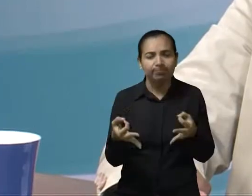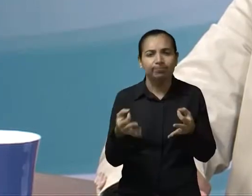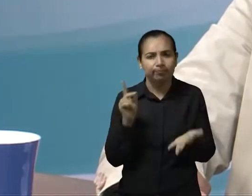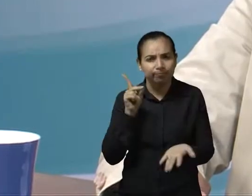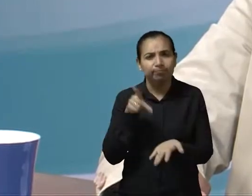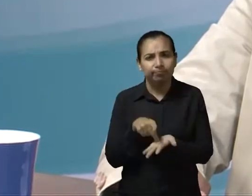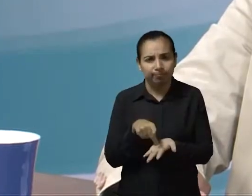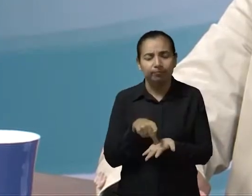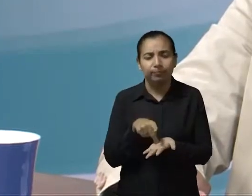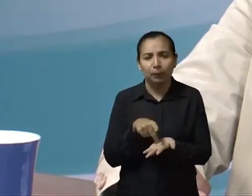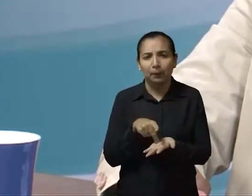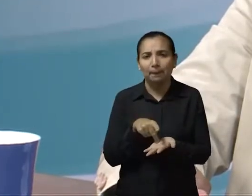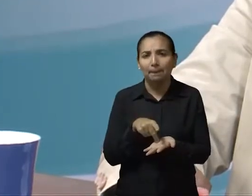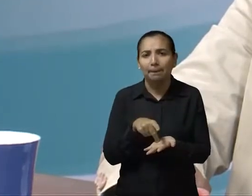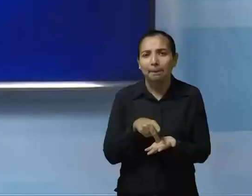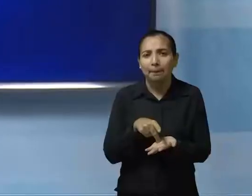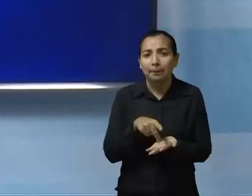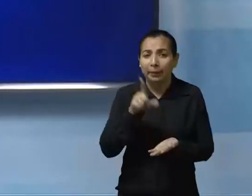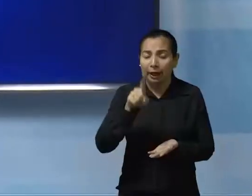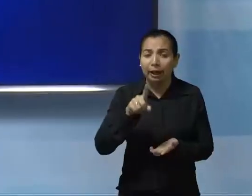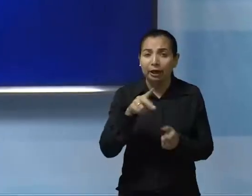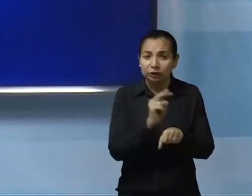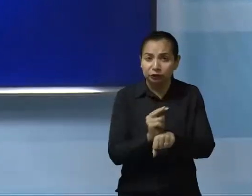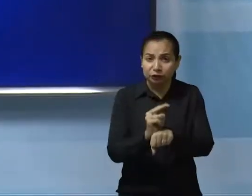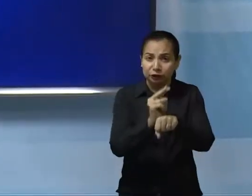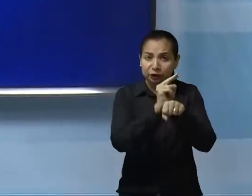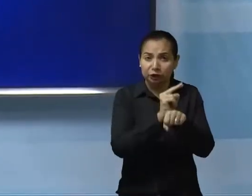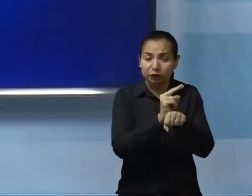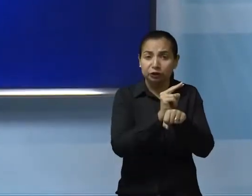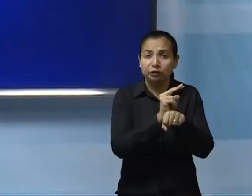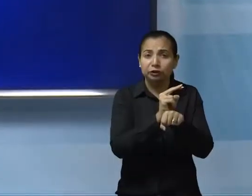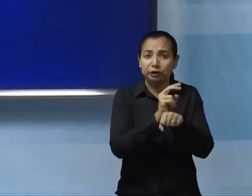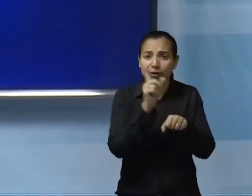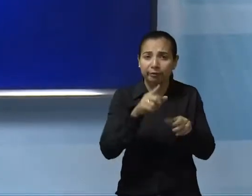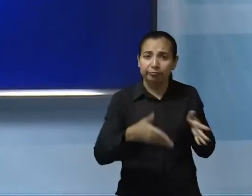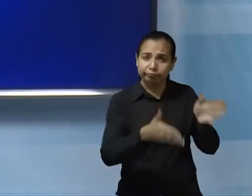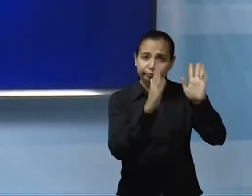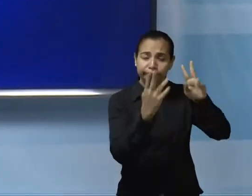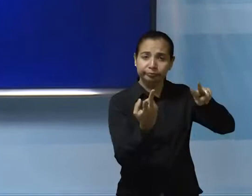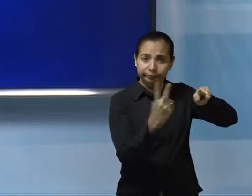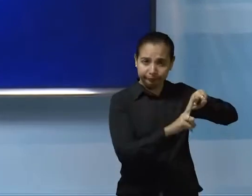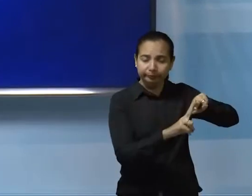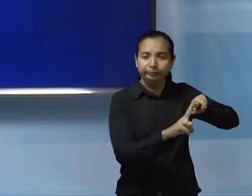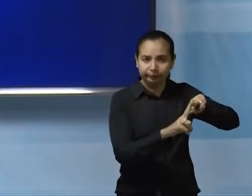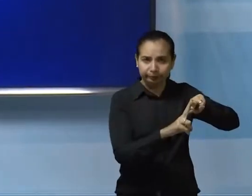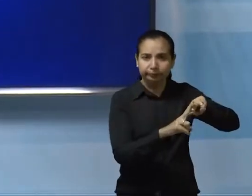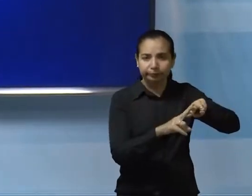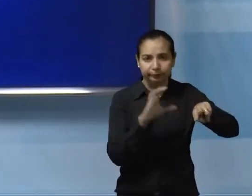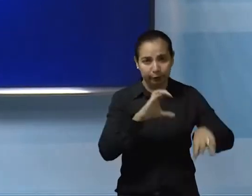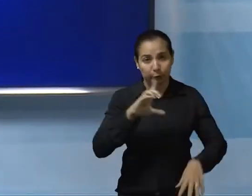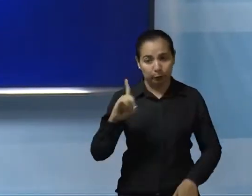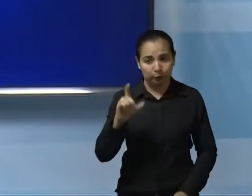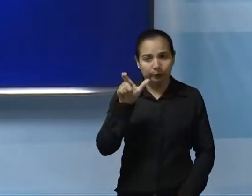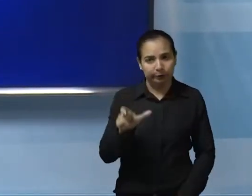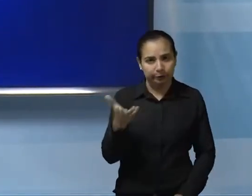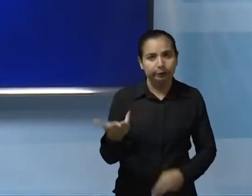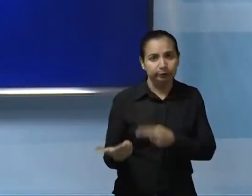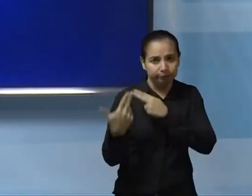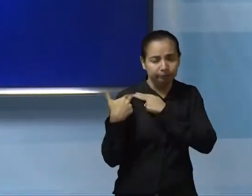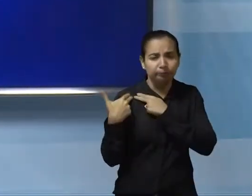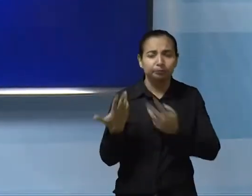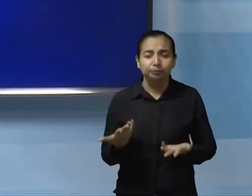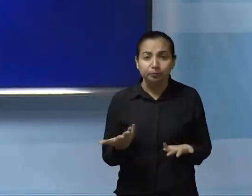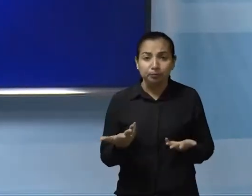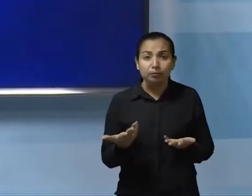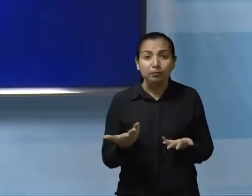mais espinhosa, que é dirigir o sistema carcerário, o sistema prisional no estado do Ceará. Nós temos